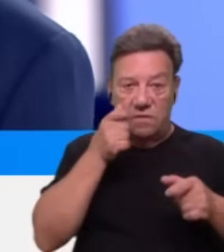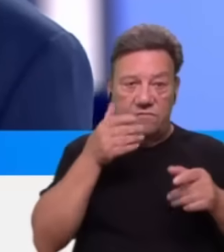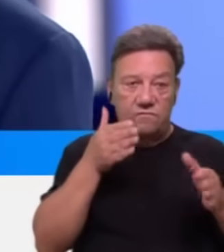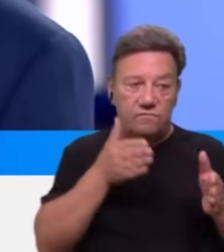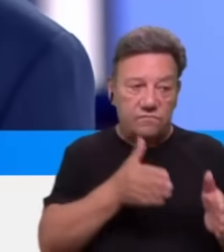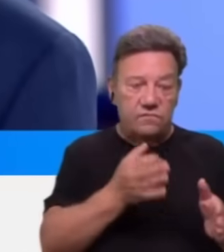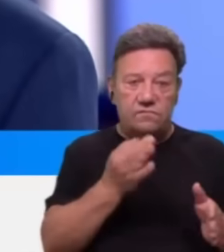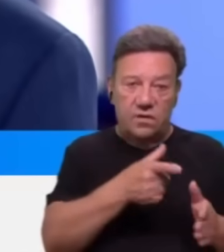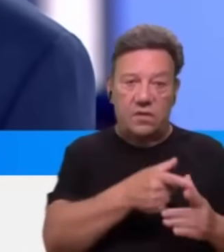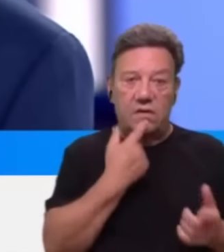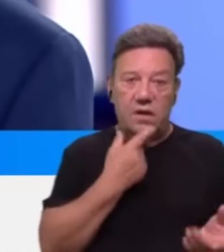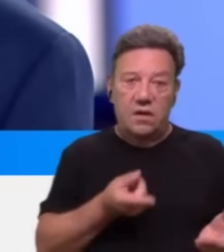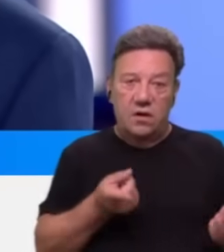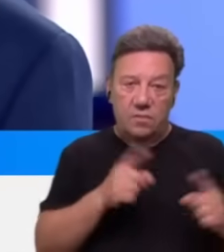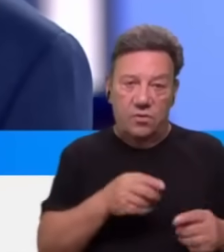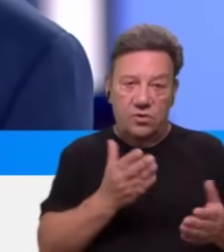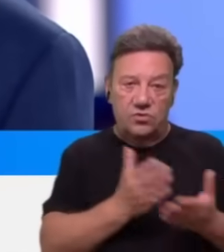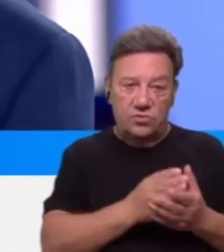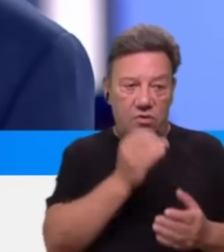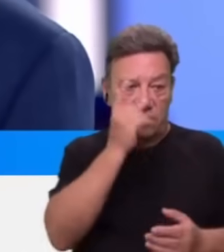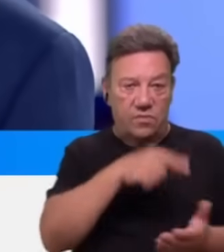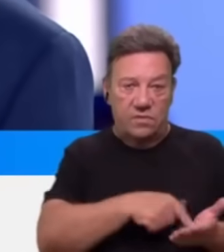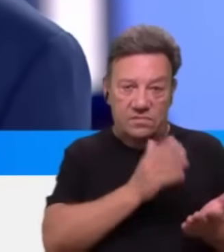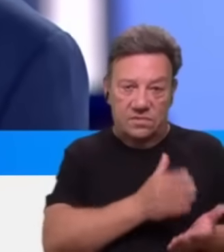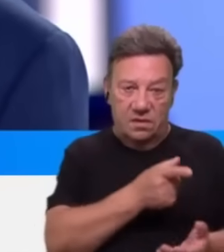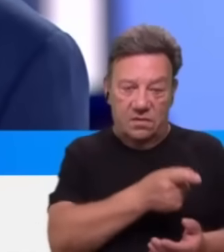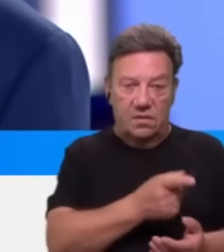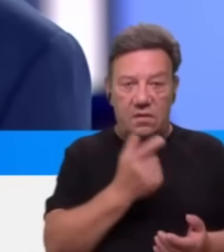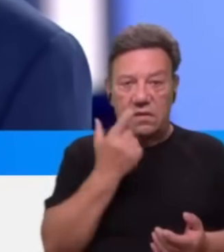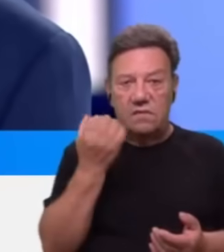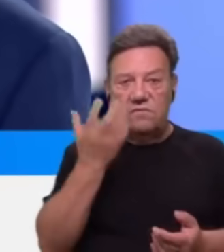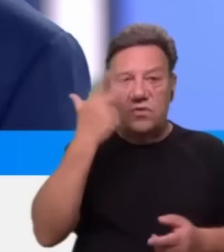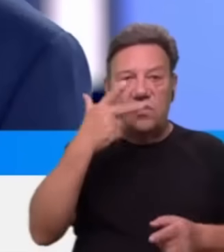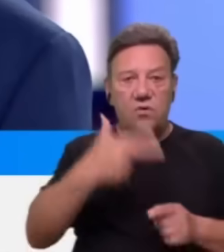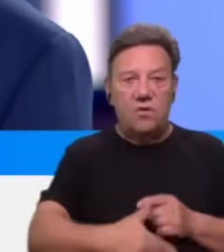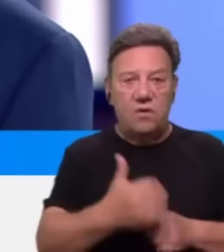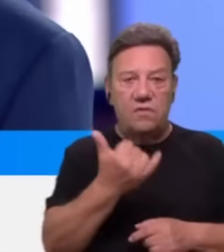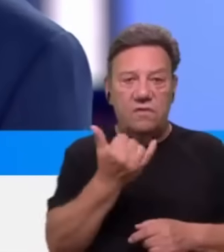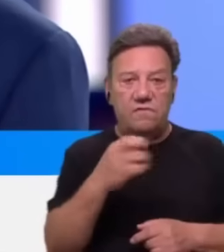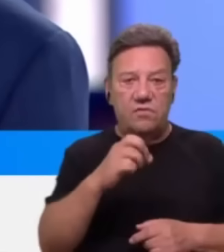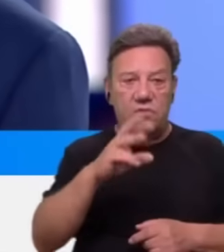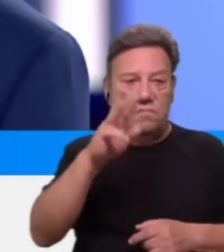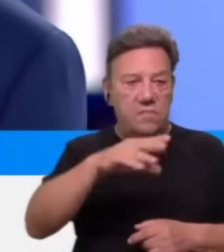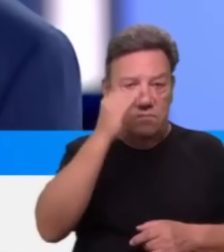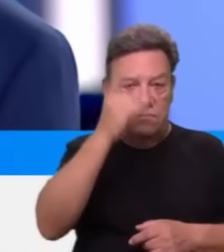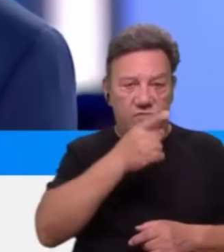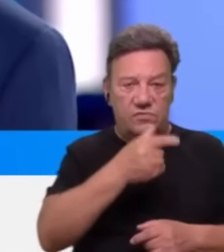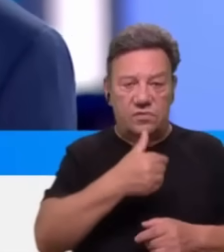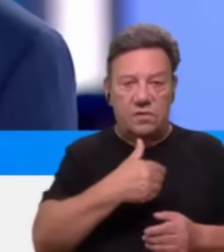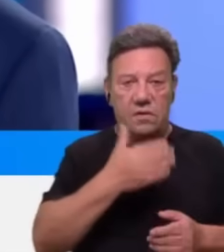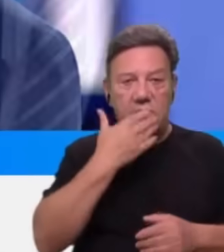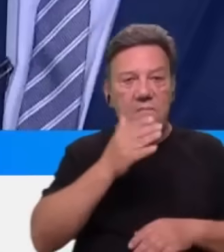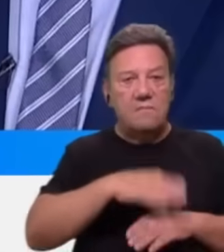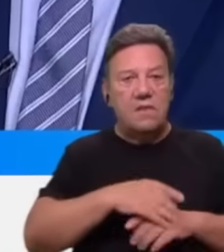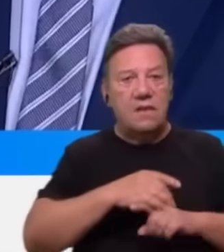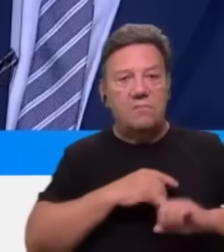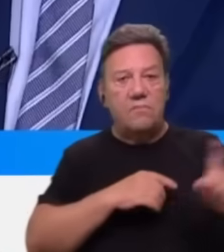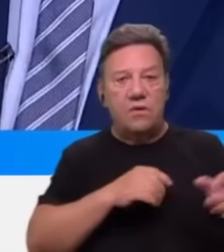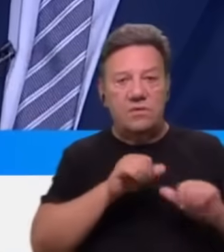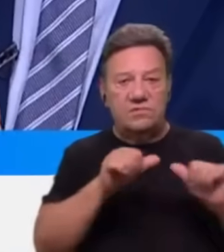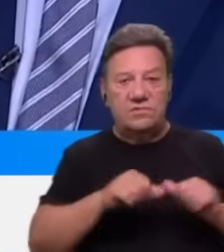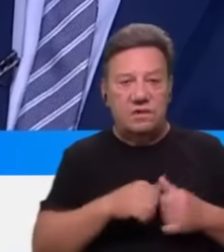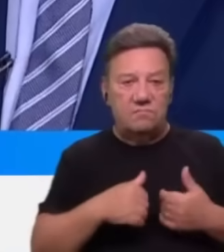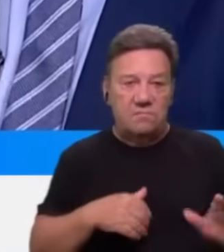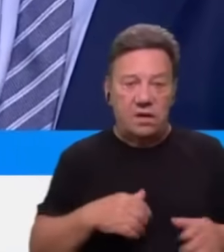foi repor as escolas os professores que eram necessários tinha havido um corte de 28.000 professores que foram mandados embora do sistema